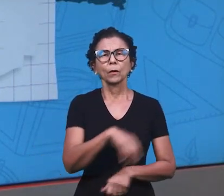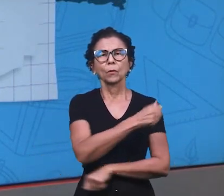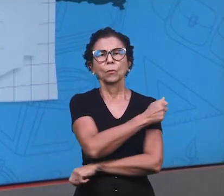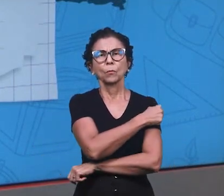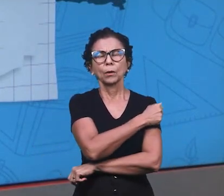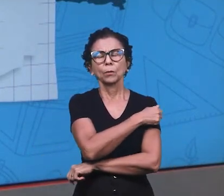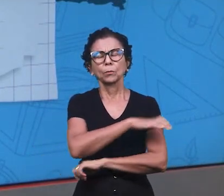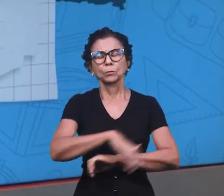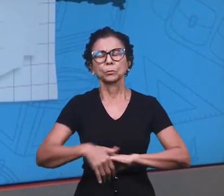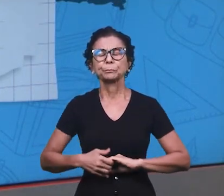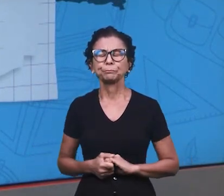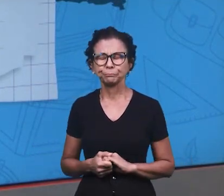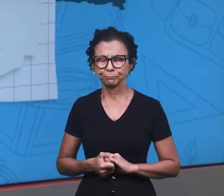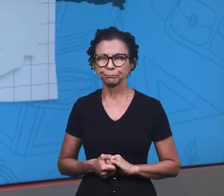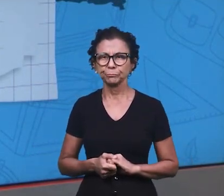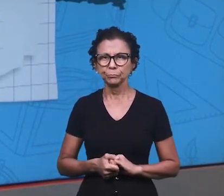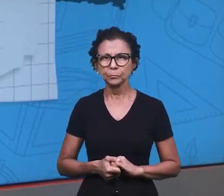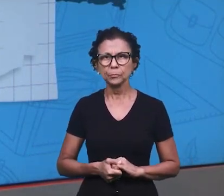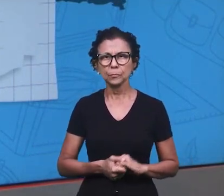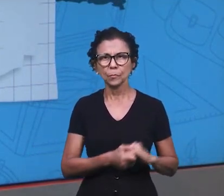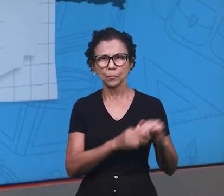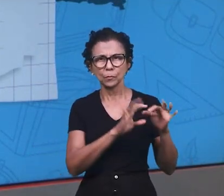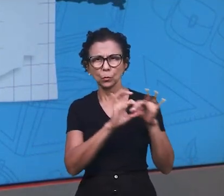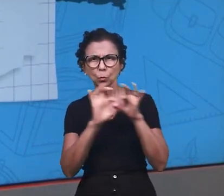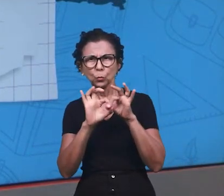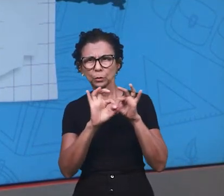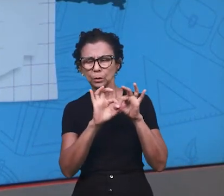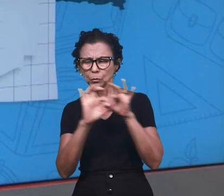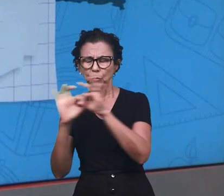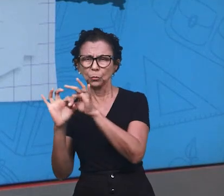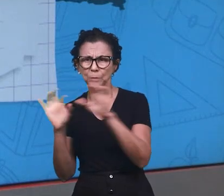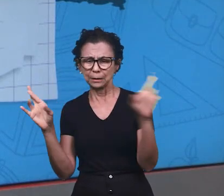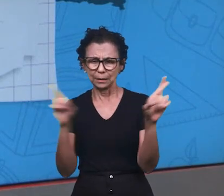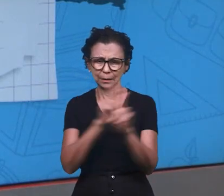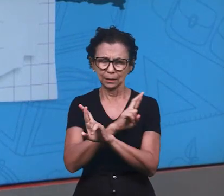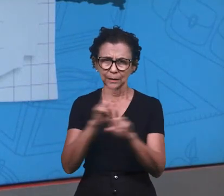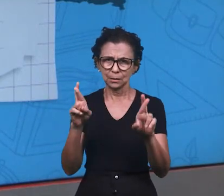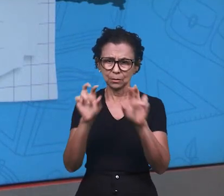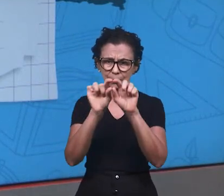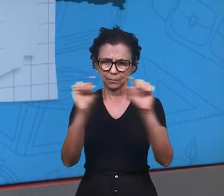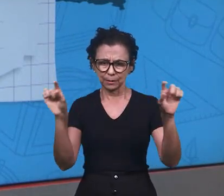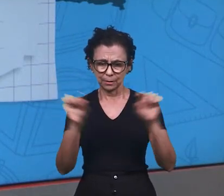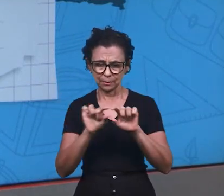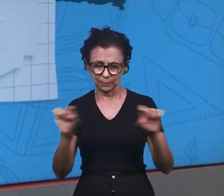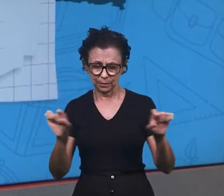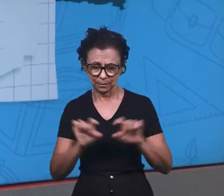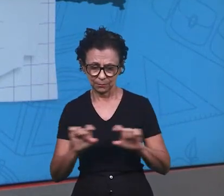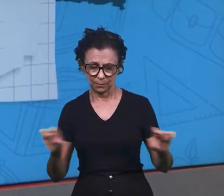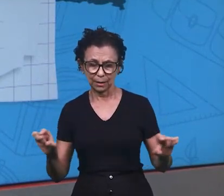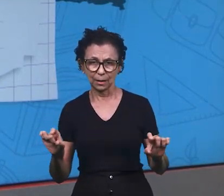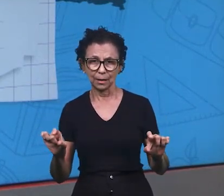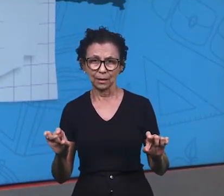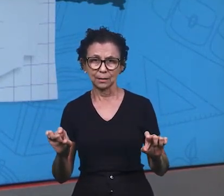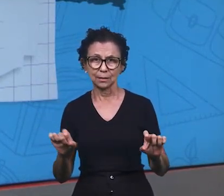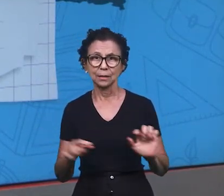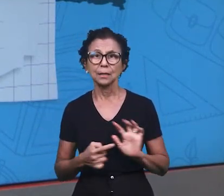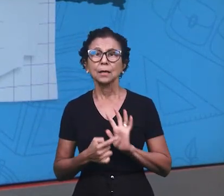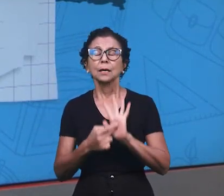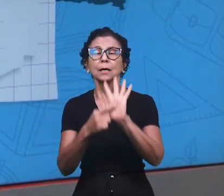articula bem as partes do texto. Articula, costura, relaciona bem as partes do texto e apresenta